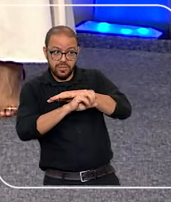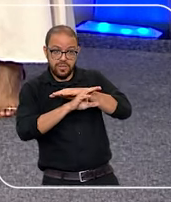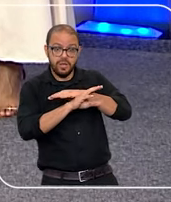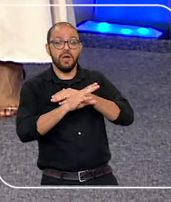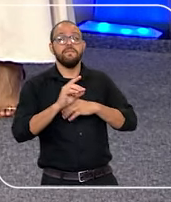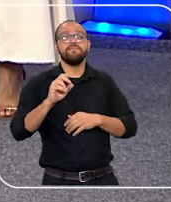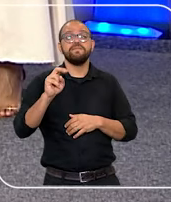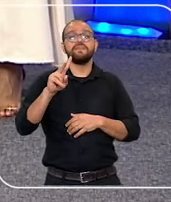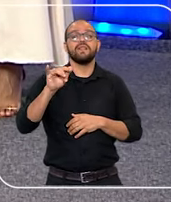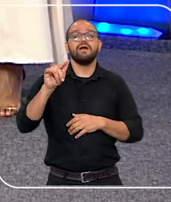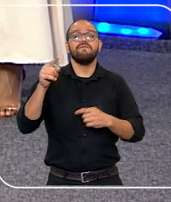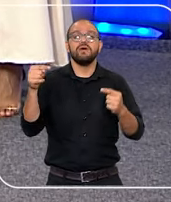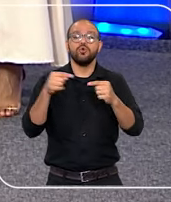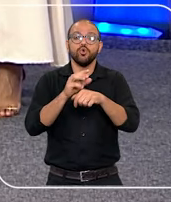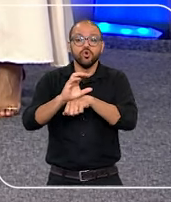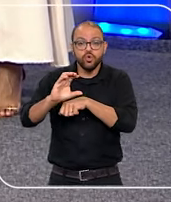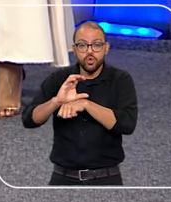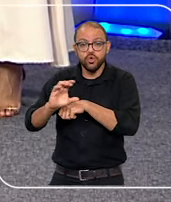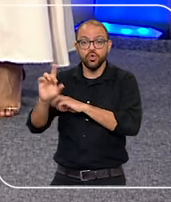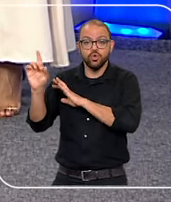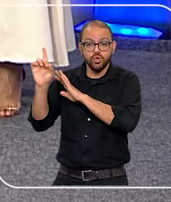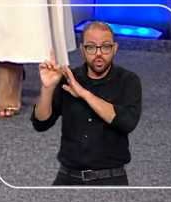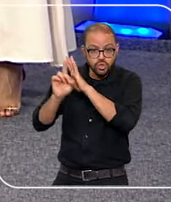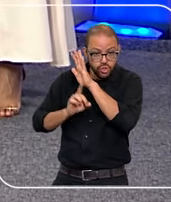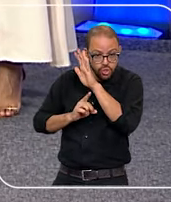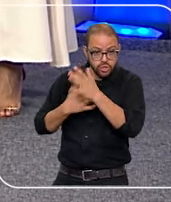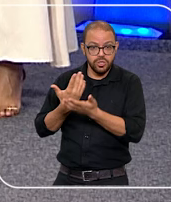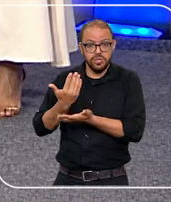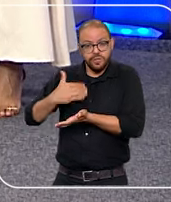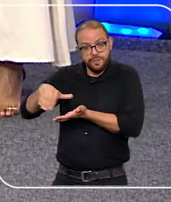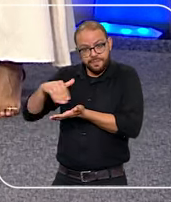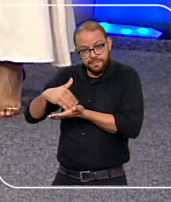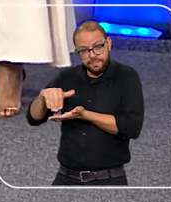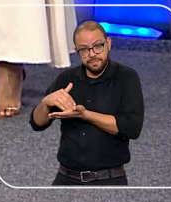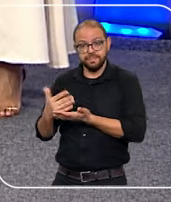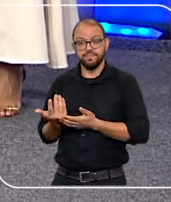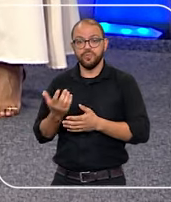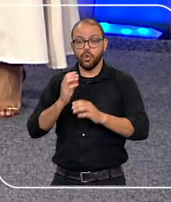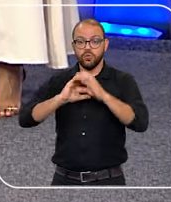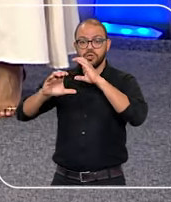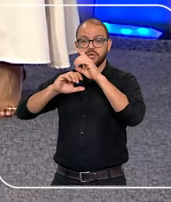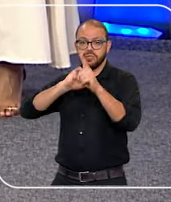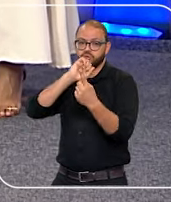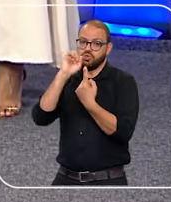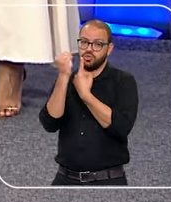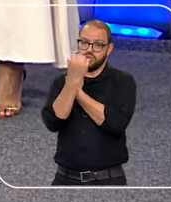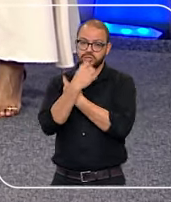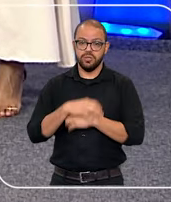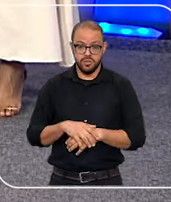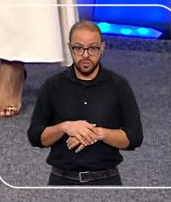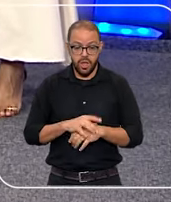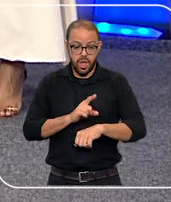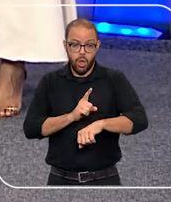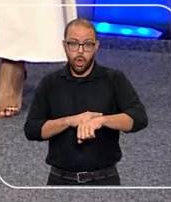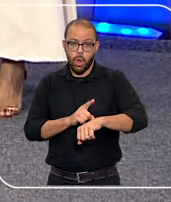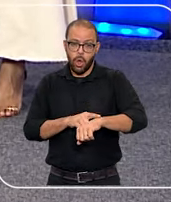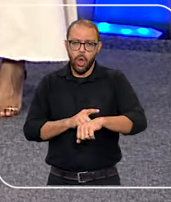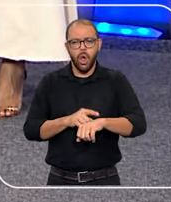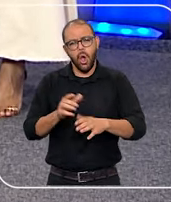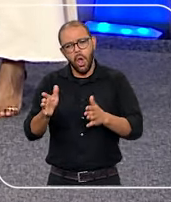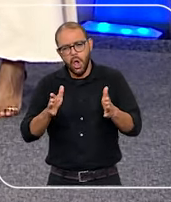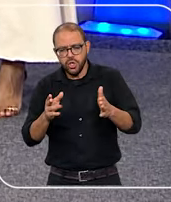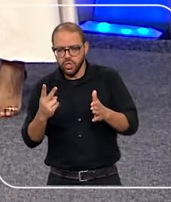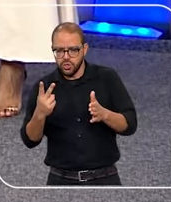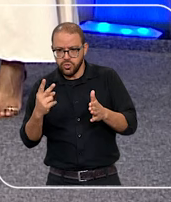reserva. As vagas incluem cursos como Direito, Secretariado Executivo e Comunicação Social. A carga